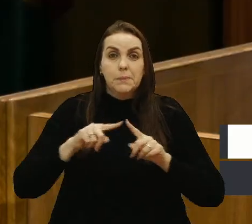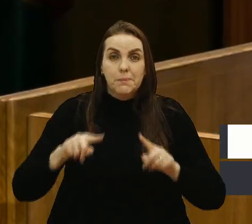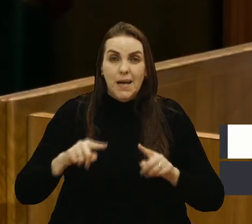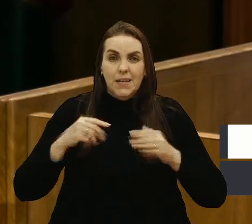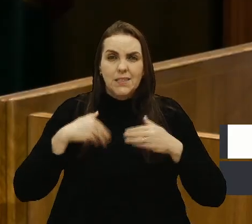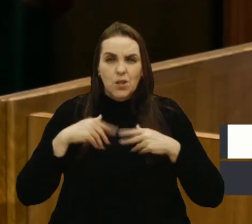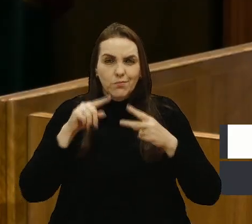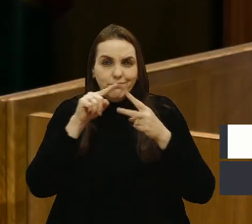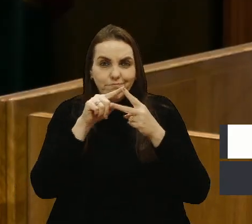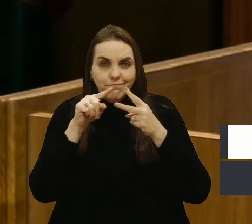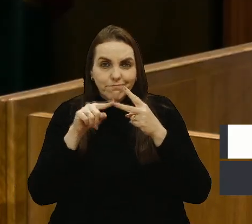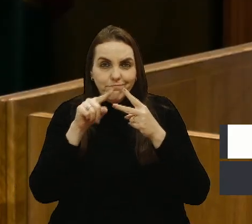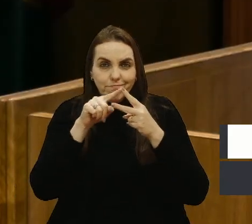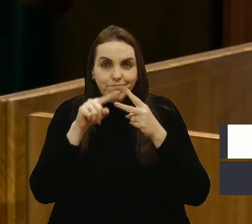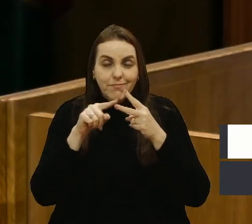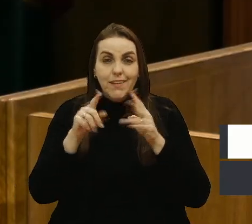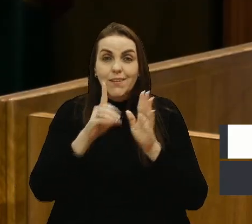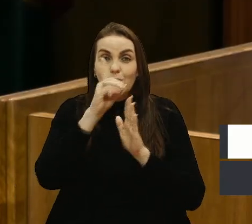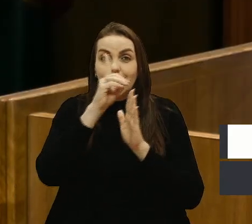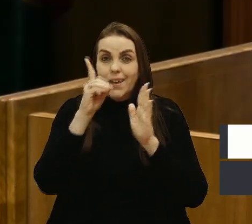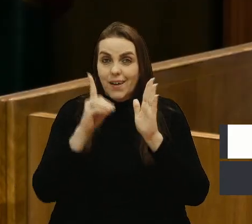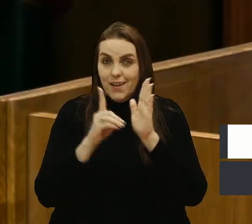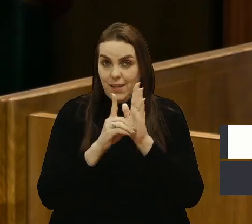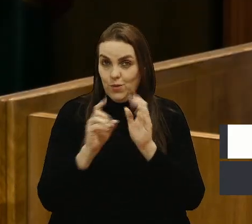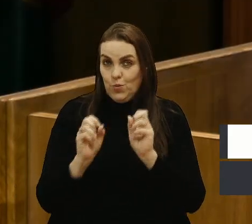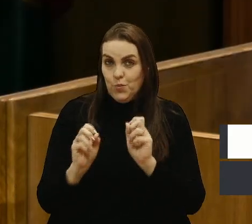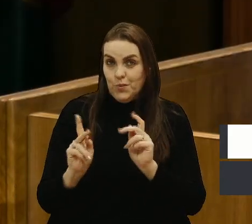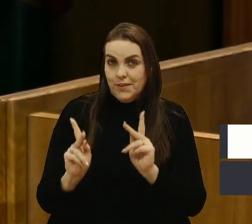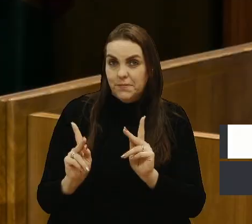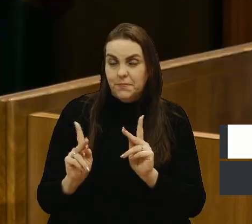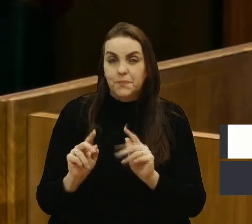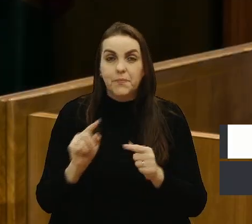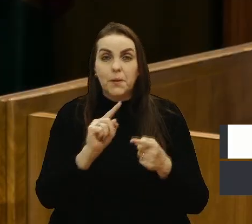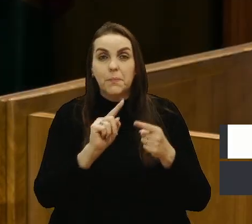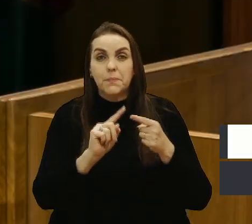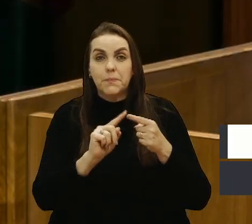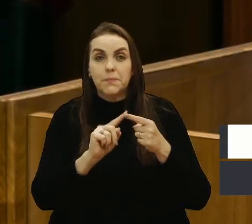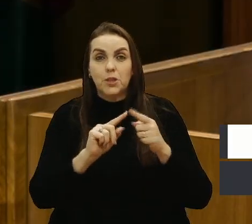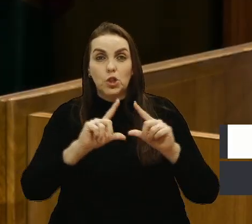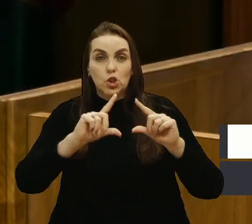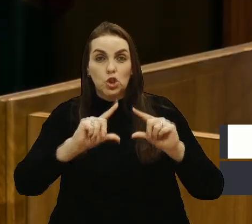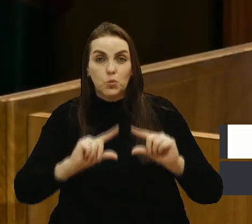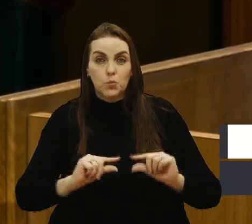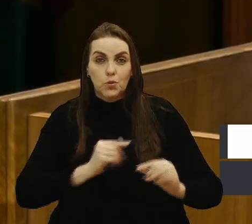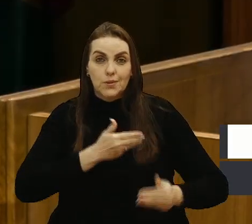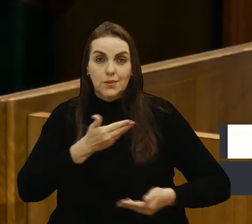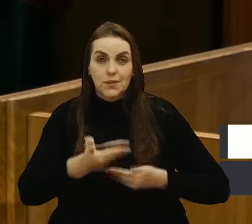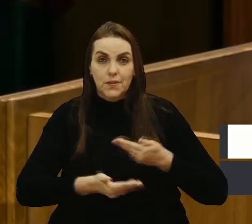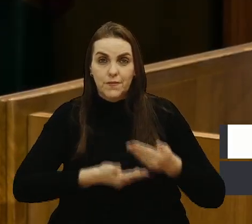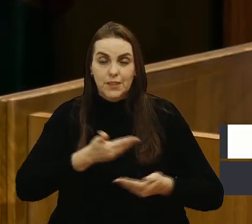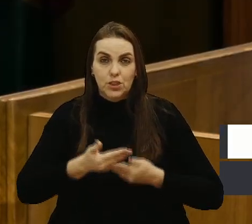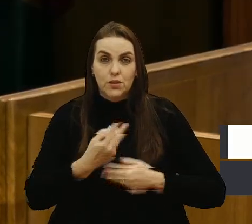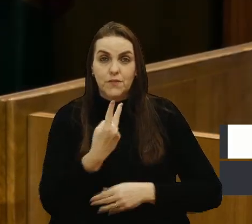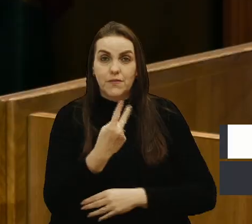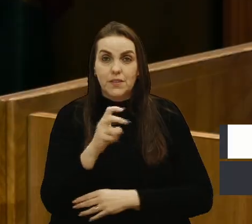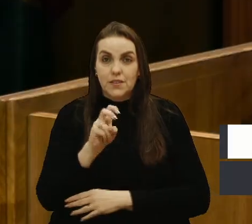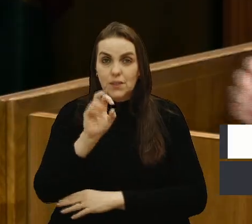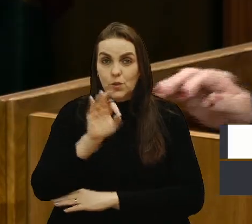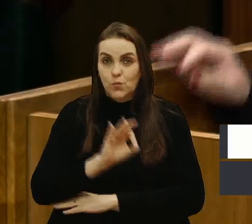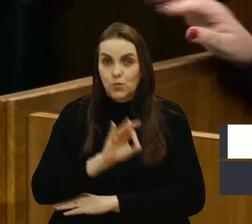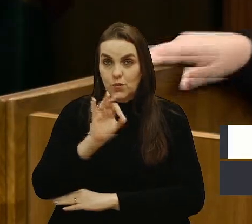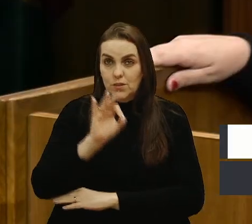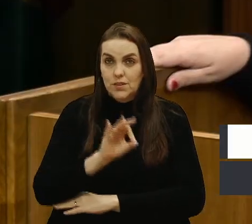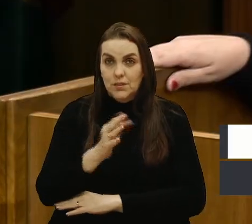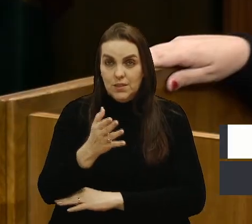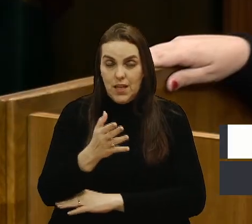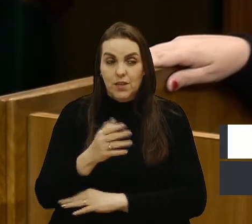2 pontos desse decreto, tá, gente? 2 pontos. A redução dos serviços. 25% o